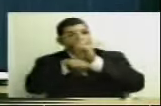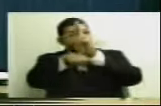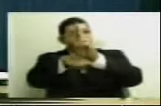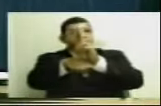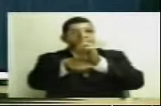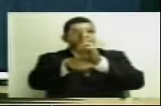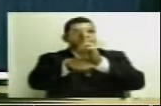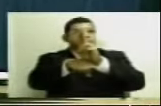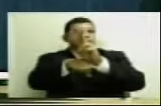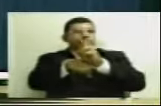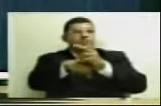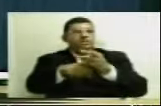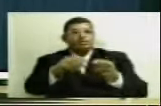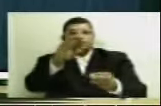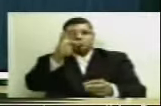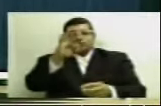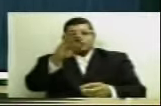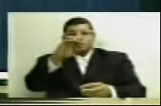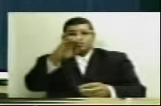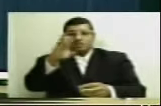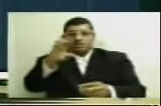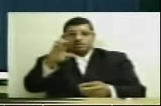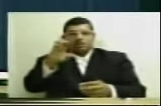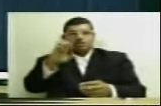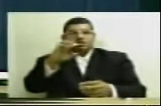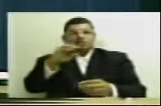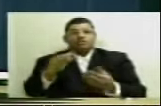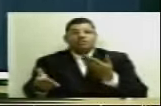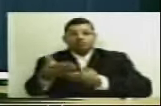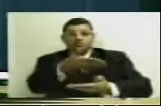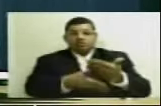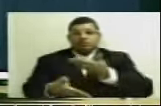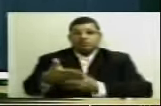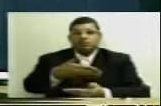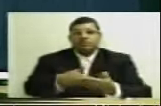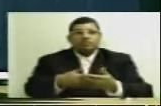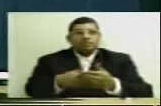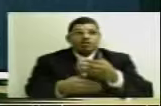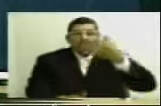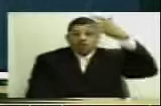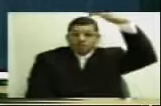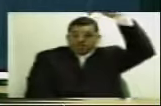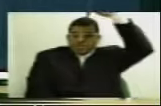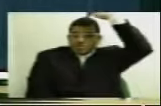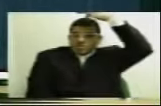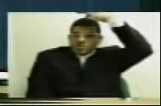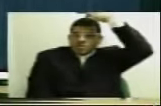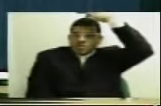representar ao Tribunal de Contas do Estado em relação à absurda